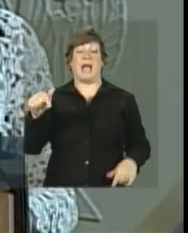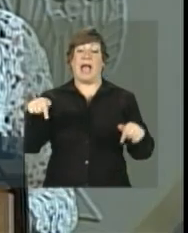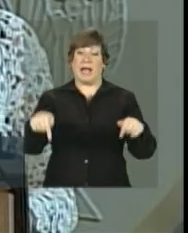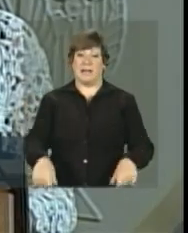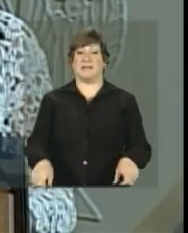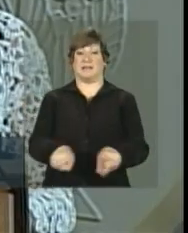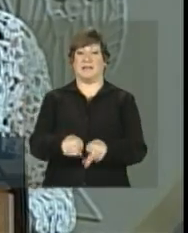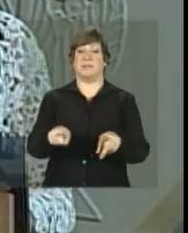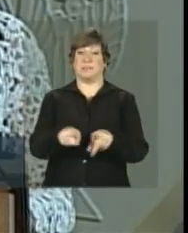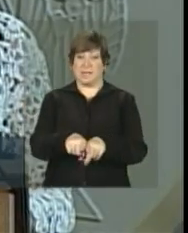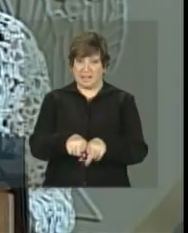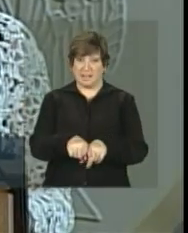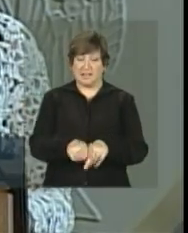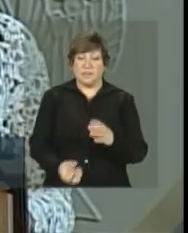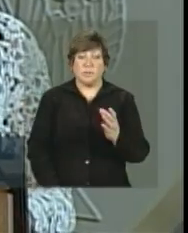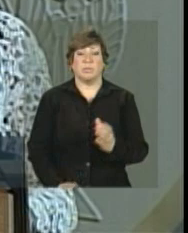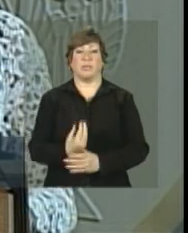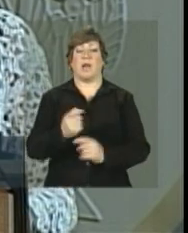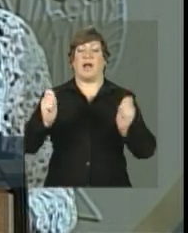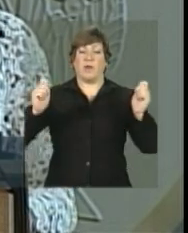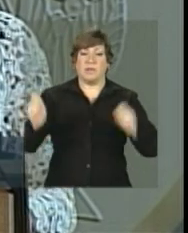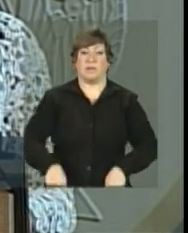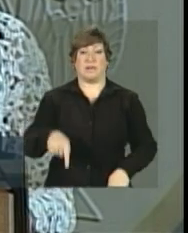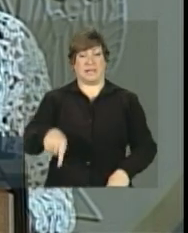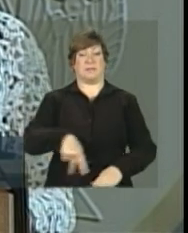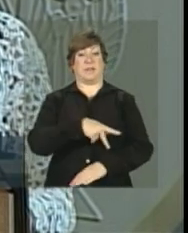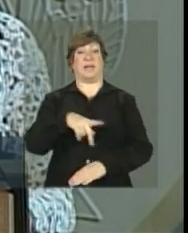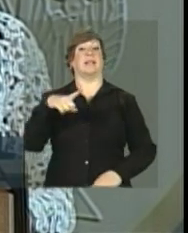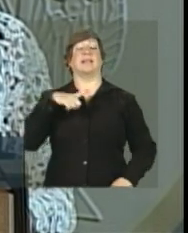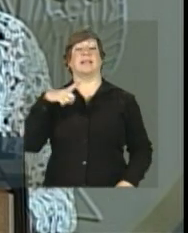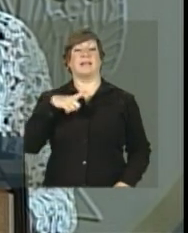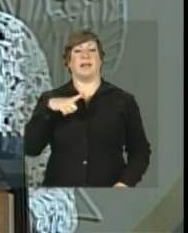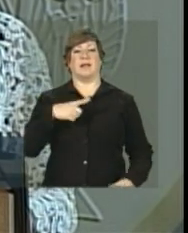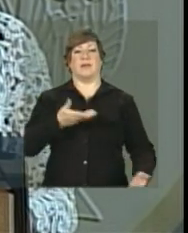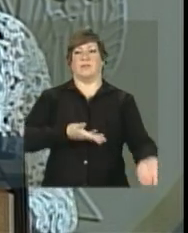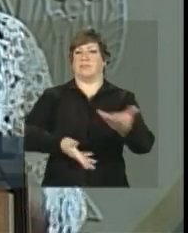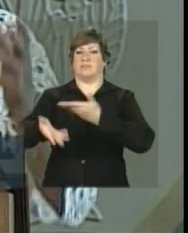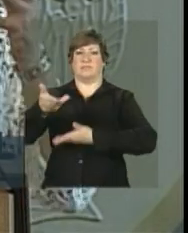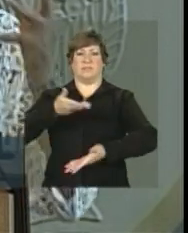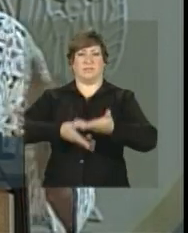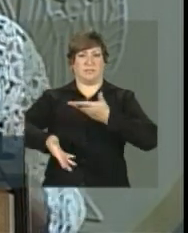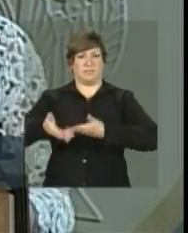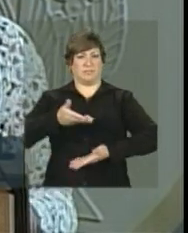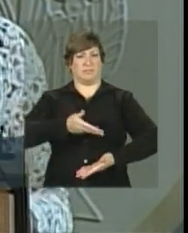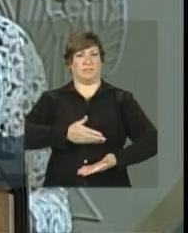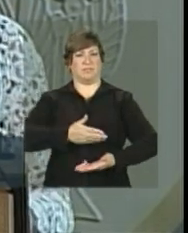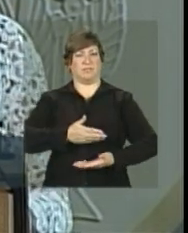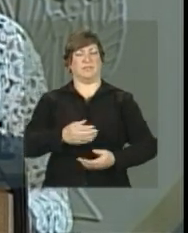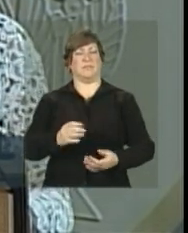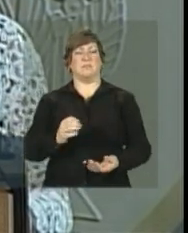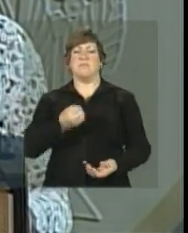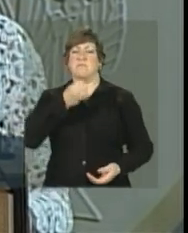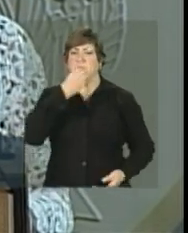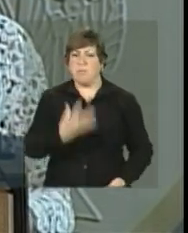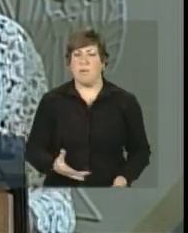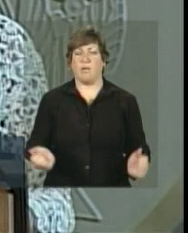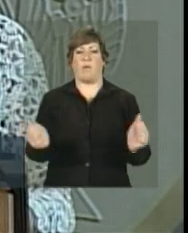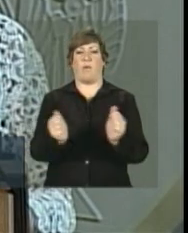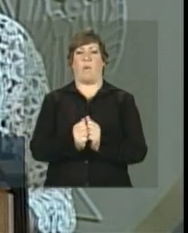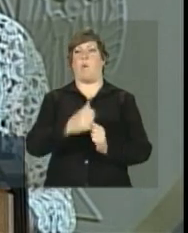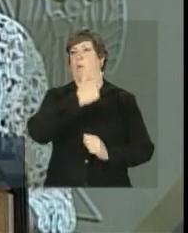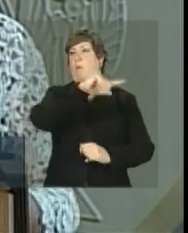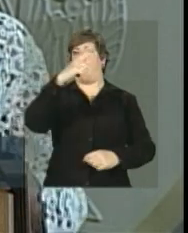a capacidade desse país de ter uma relação generosa com as outras